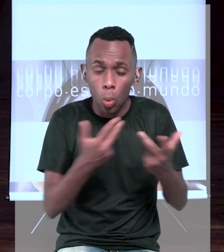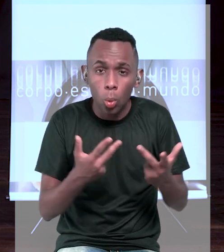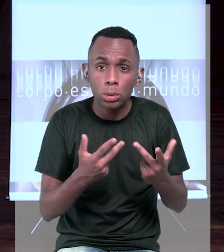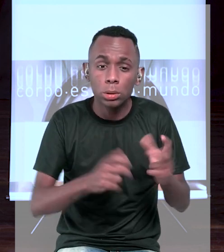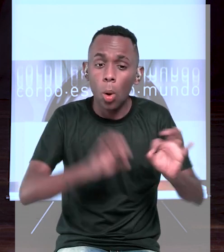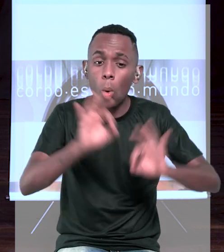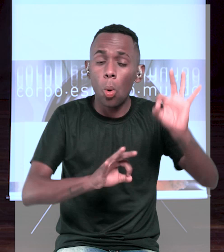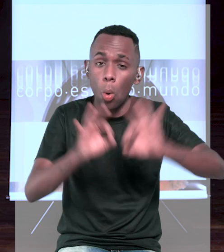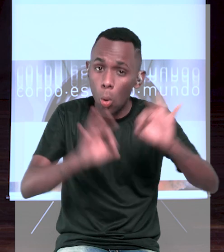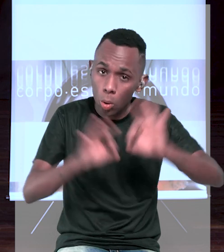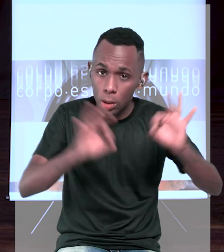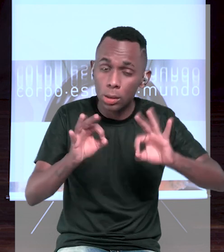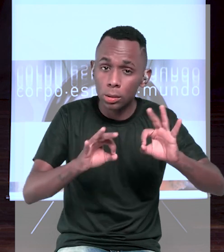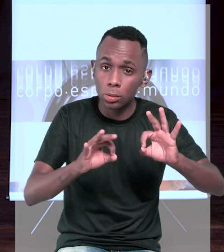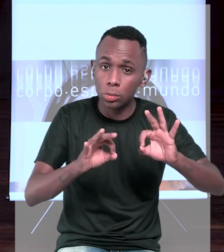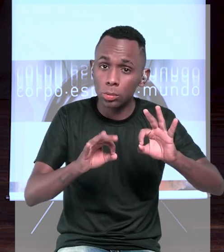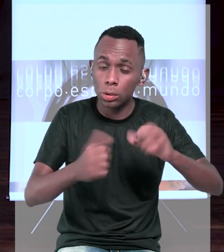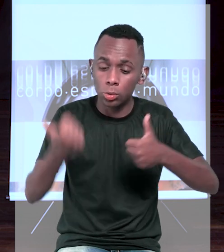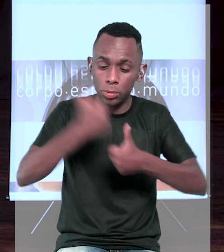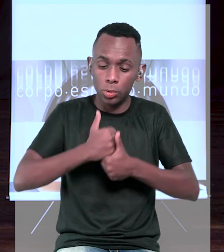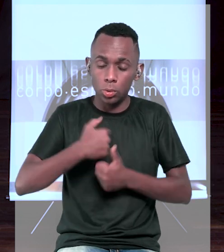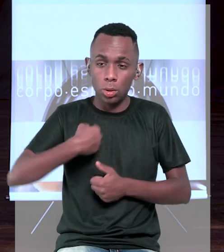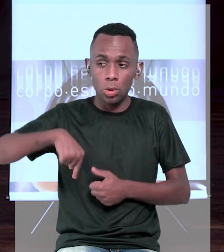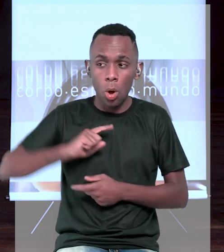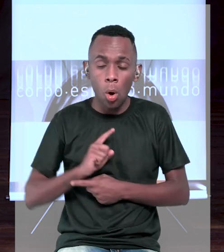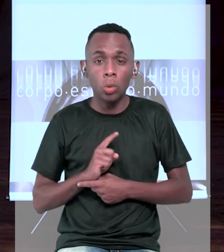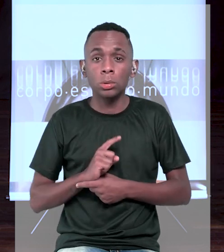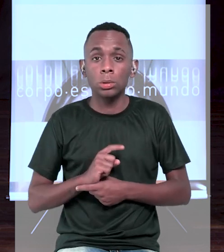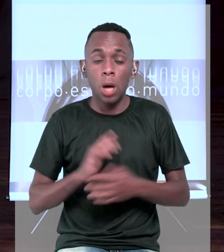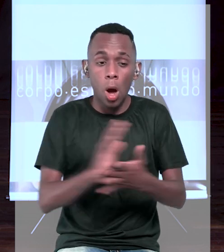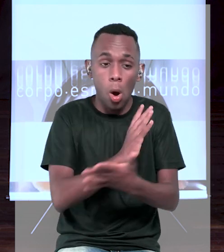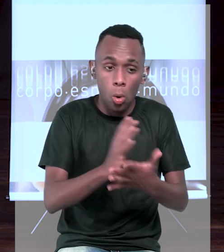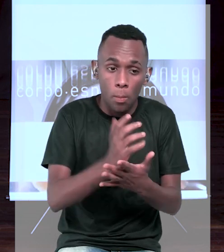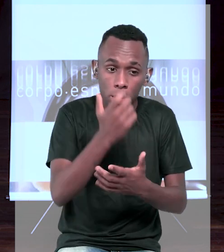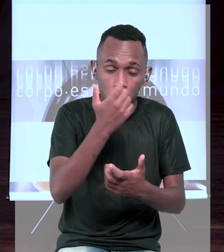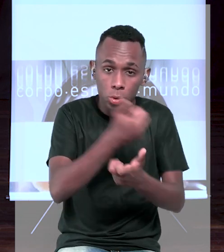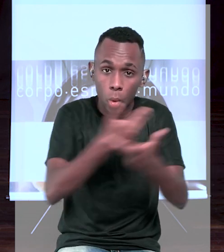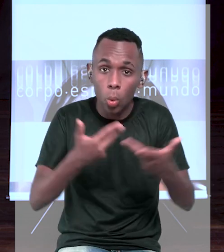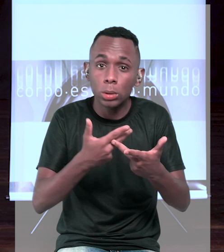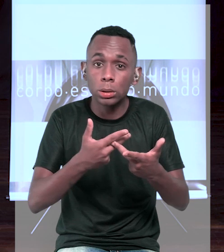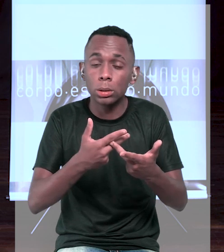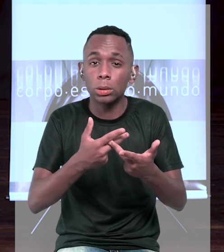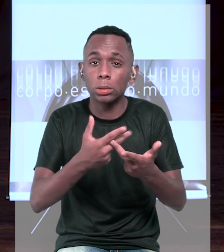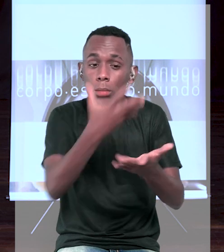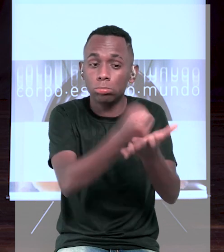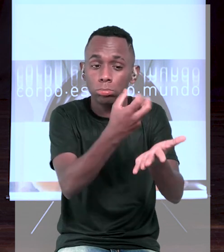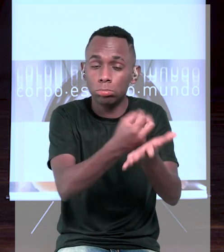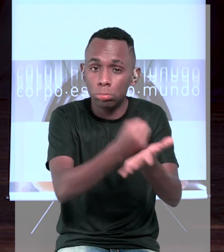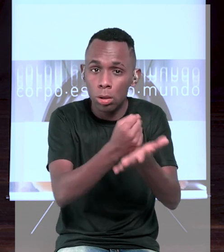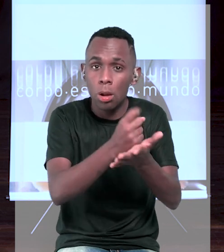está projetando por nós. Algo está armazenando memória, e faz isso por nós.